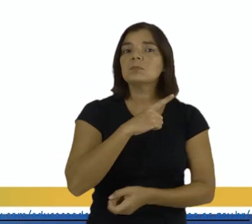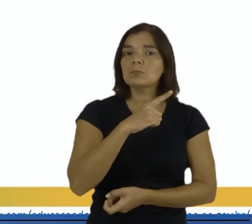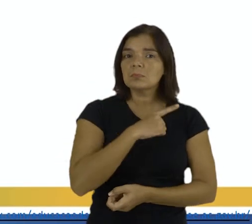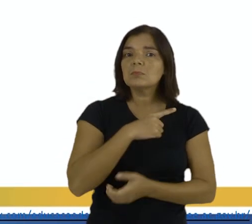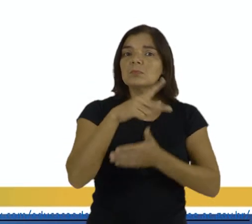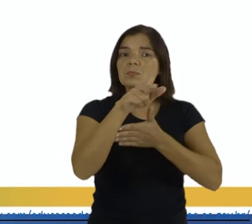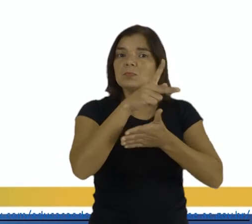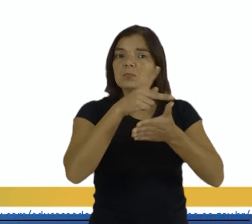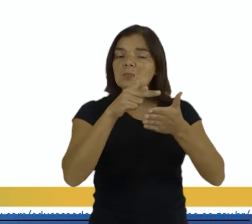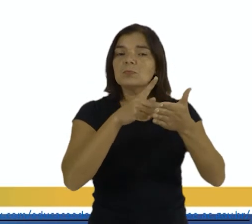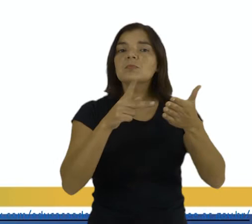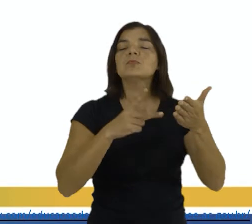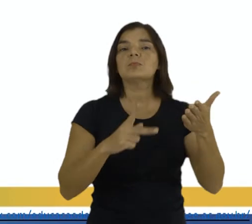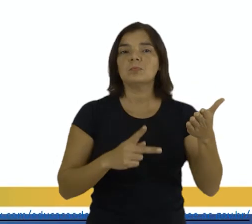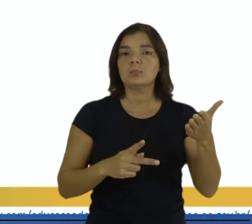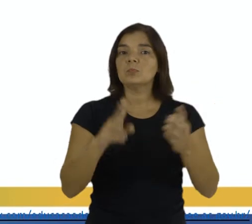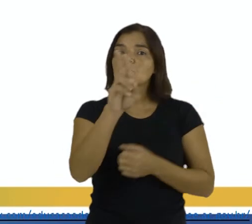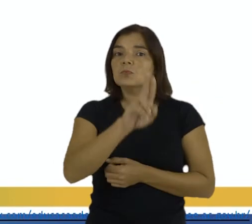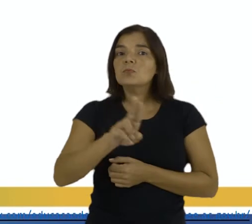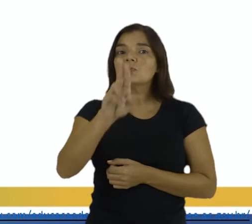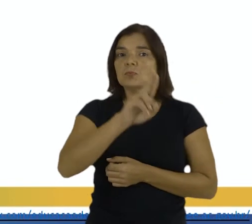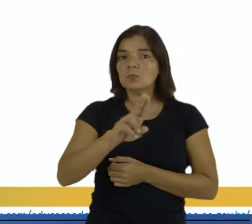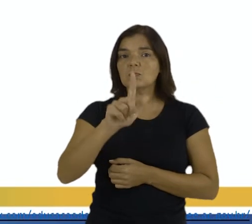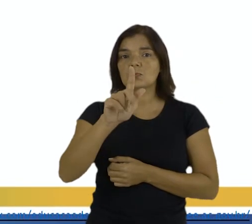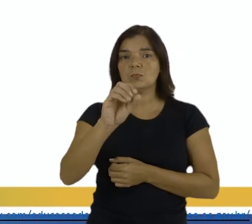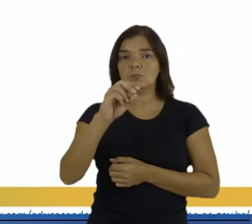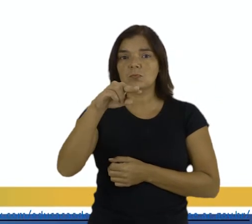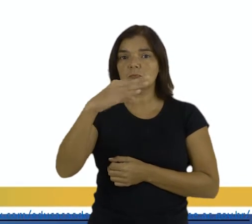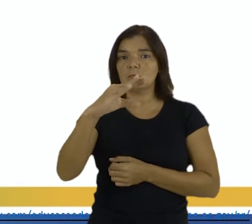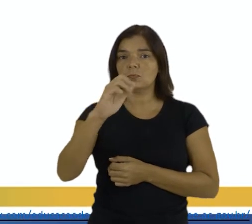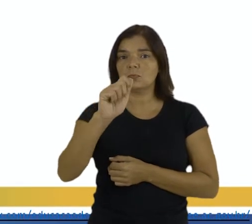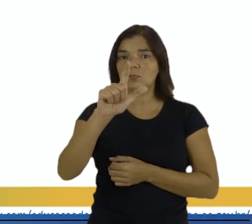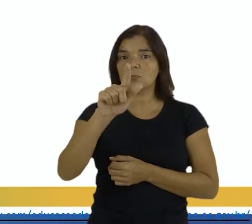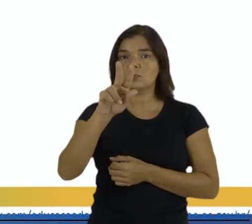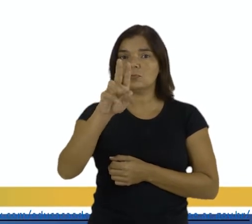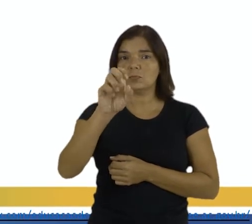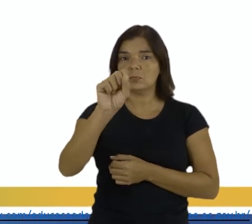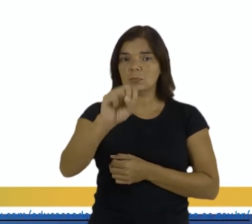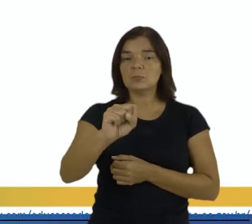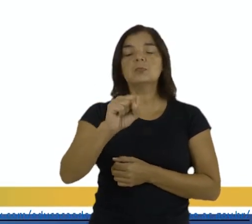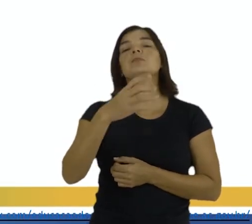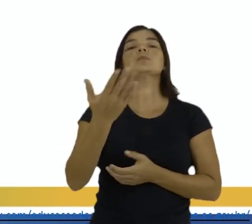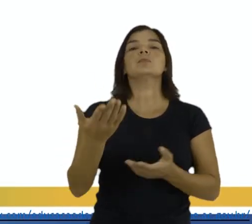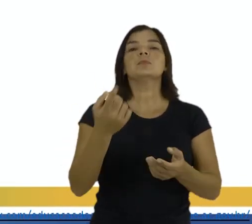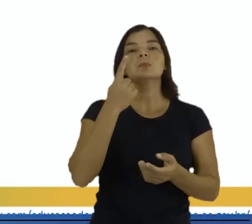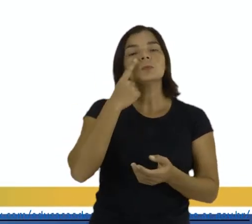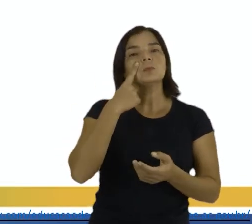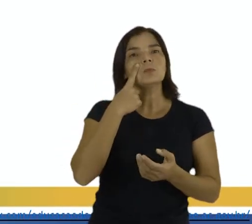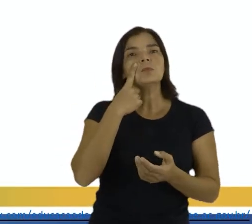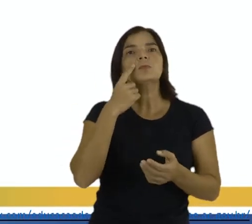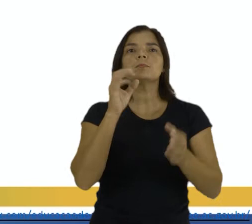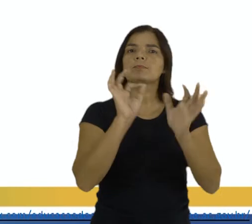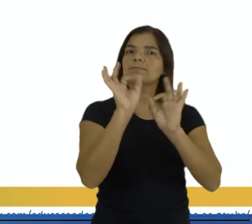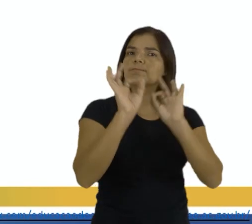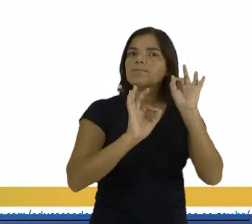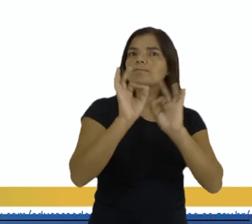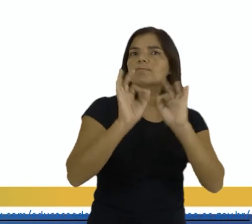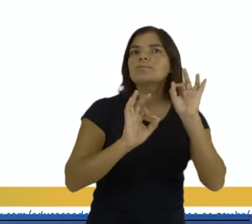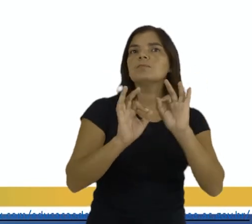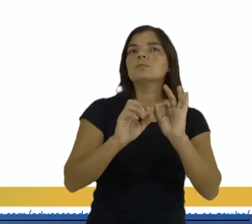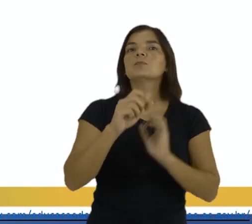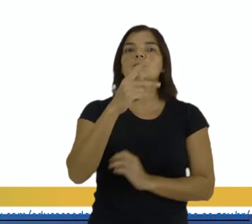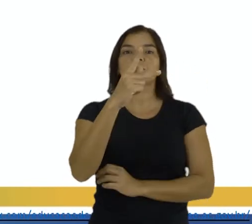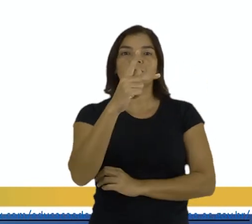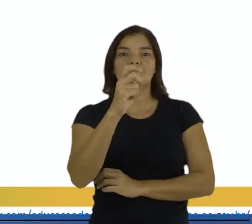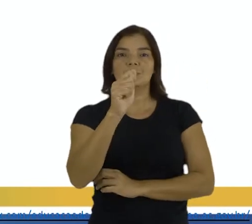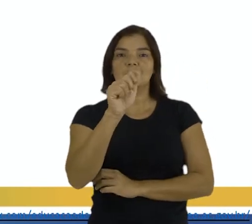o poema, usando o poema de Gonçalves Dias. Então, quando ele fez isso, ele usou uma